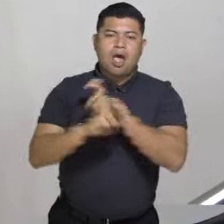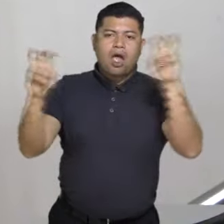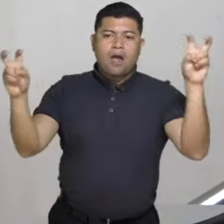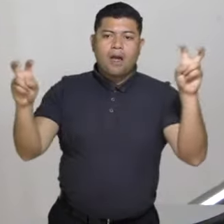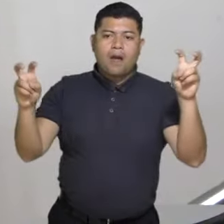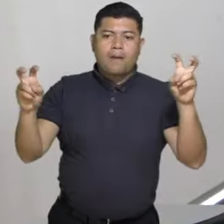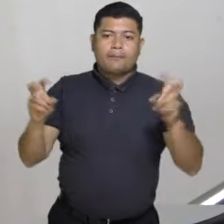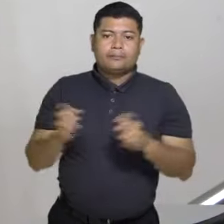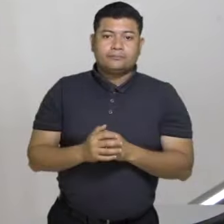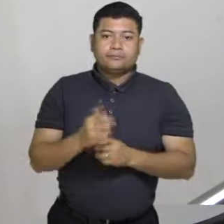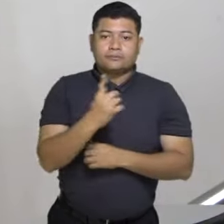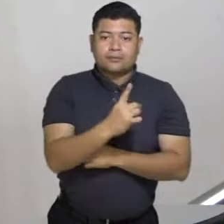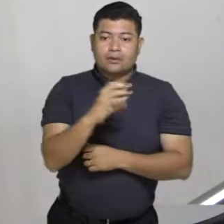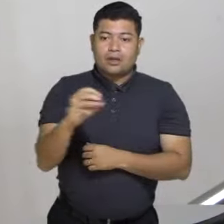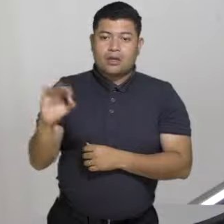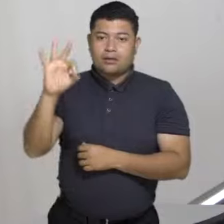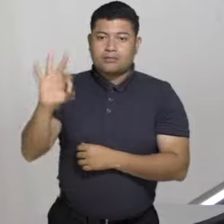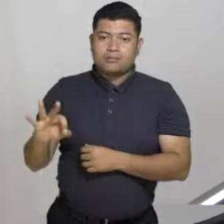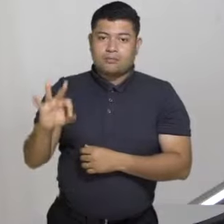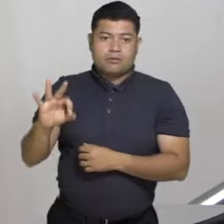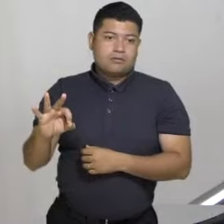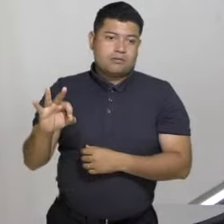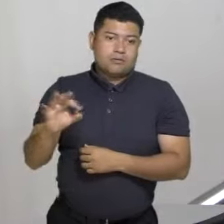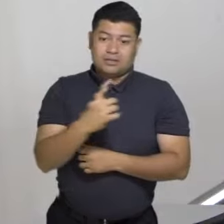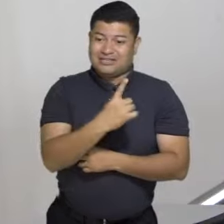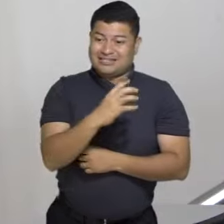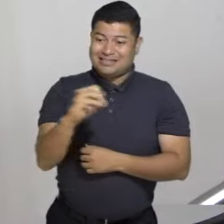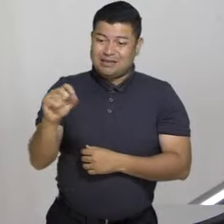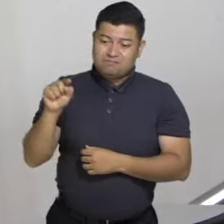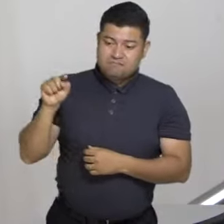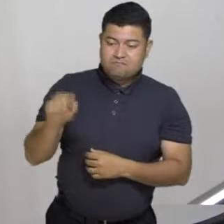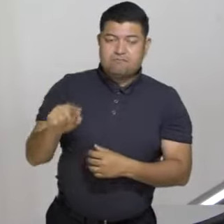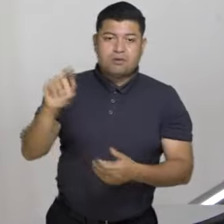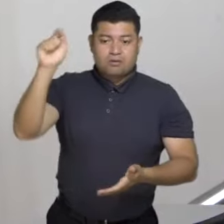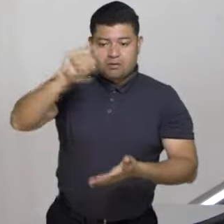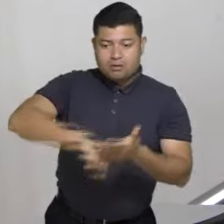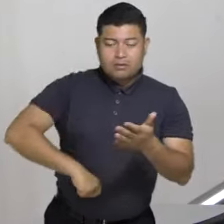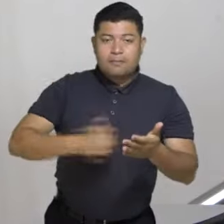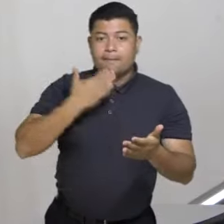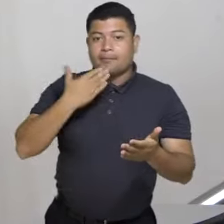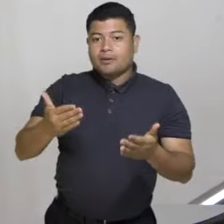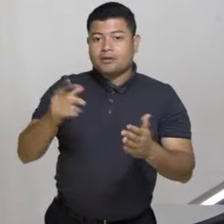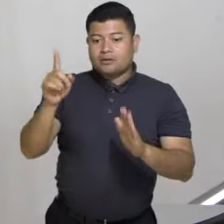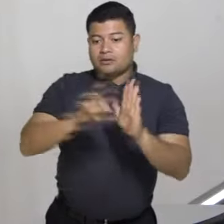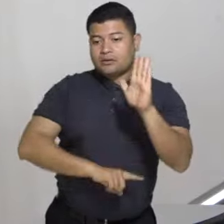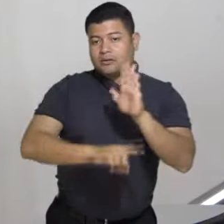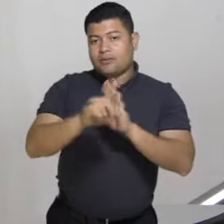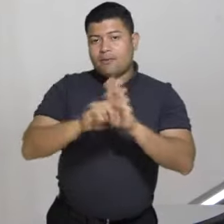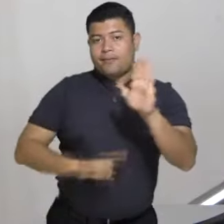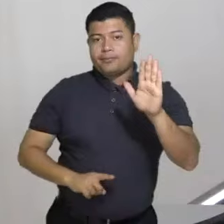100 mil pessoas assinaram lá o seu nome pedindo a revogação.